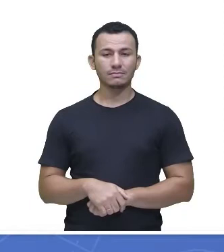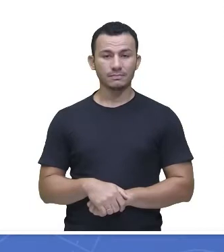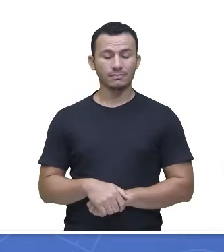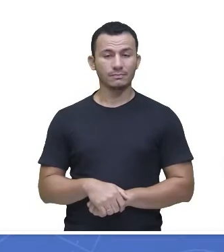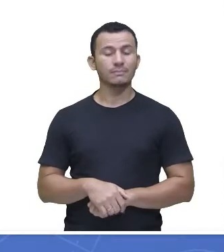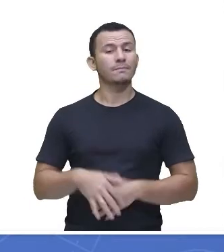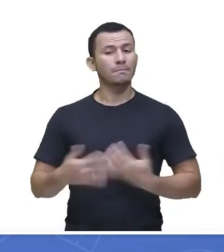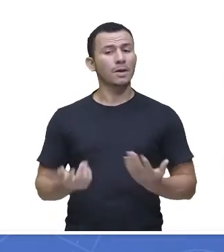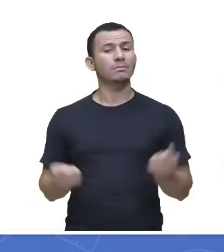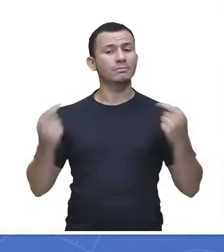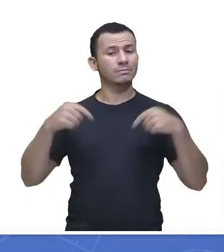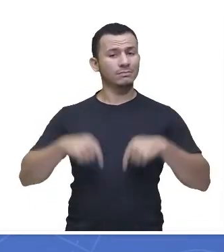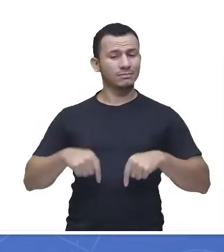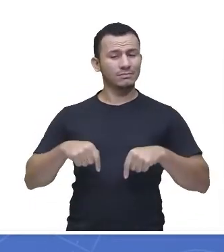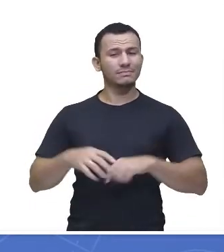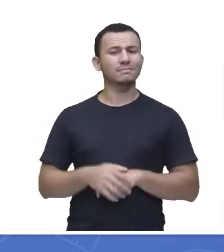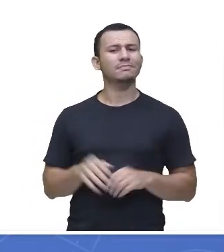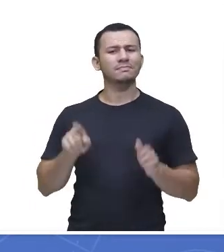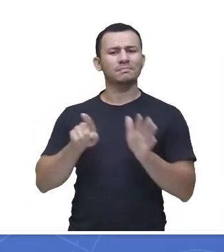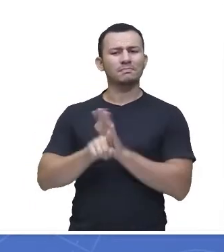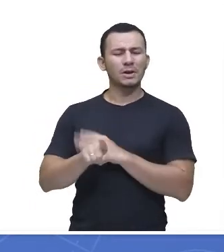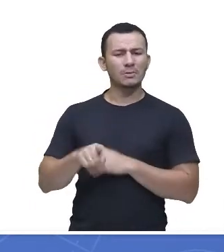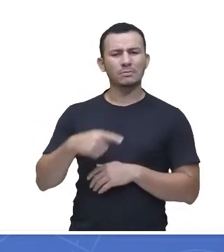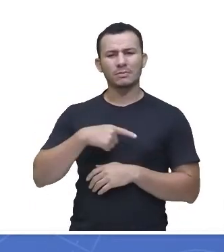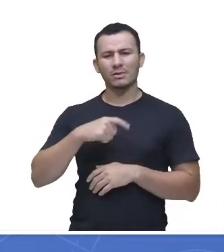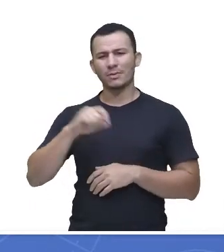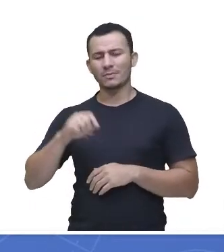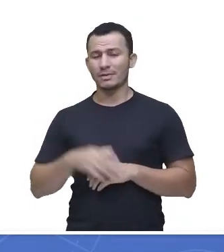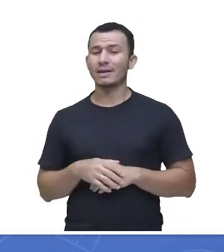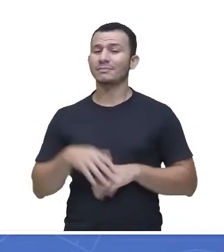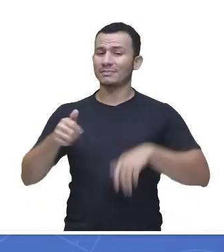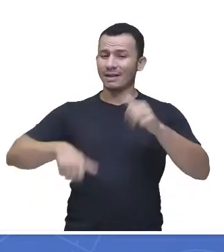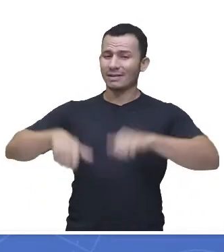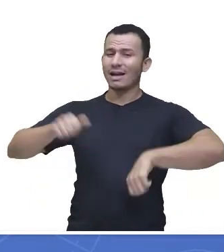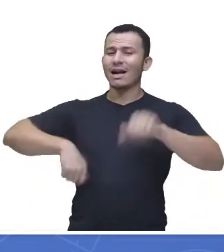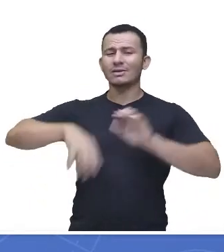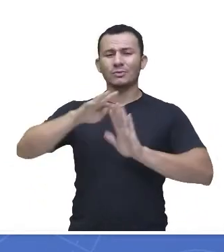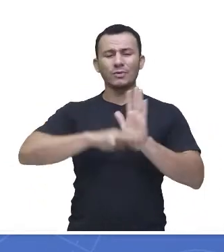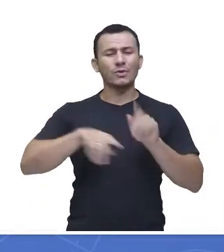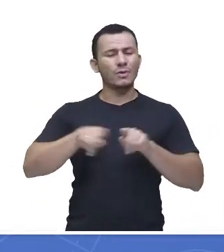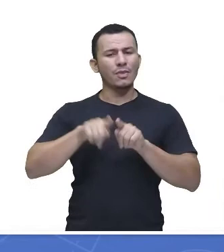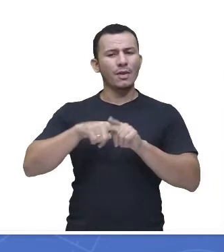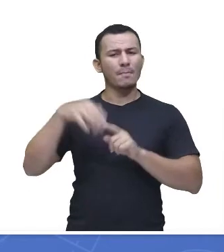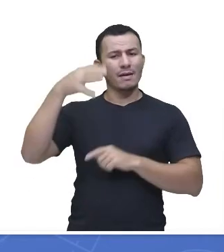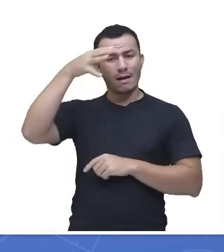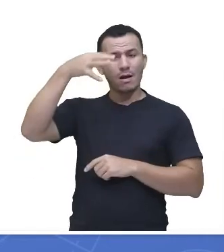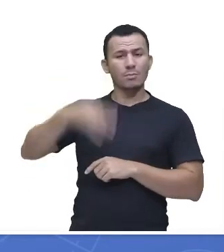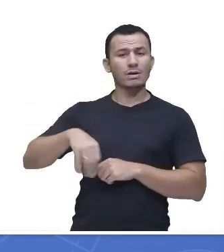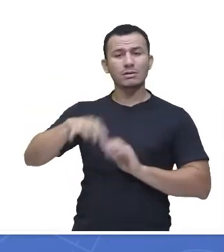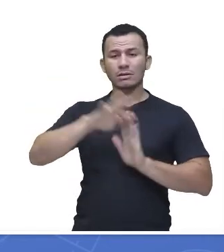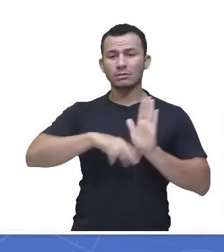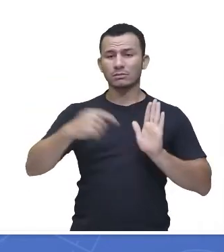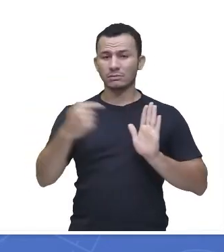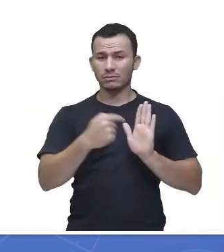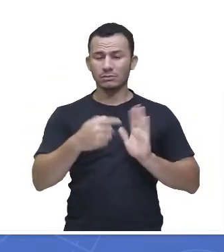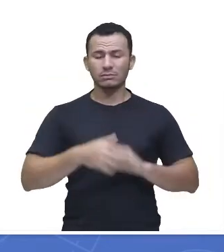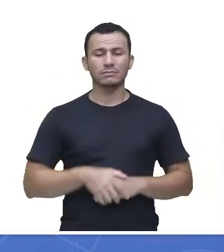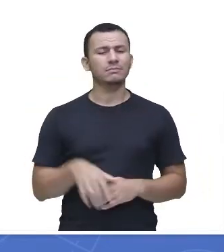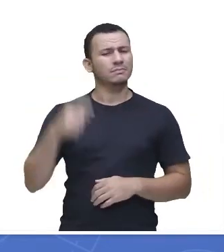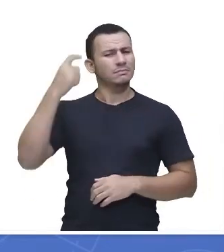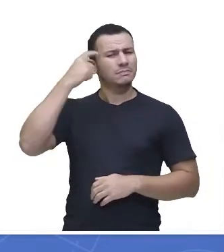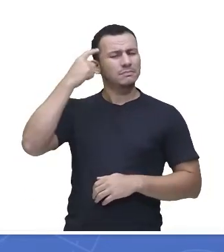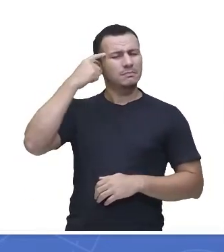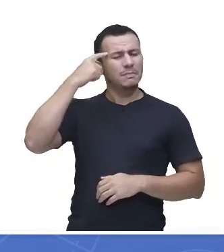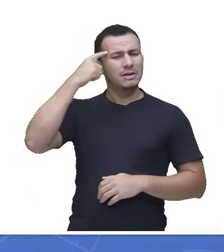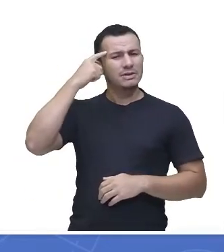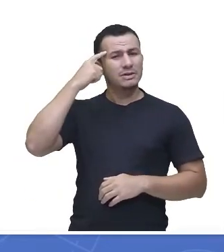Pronto, voltamos. Questão que exige de você uma certa análise, uma compreensão textual, certo? Mas sempre pensando no